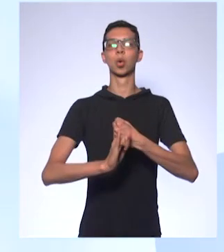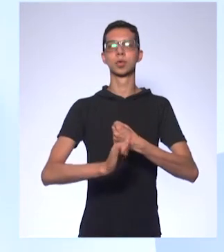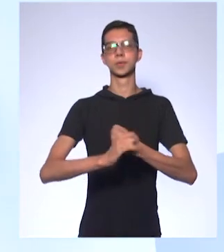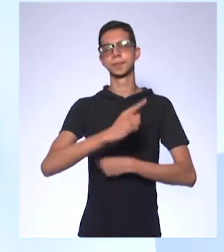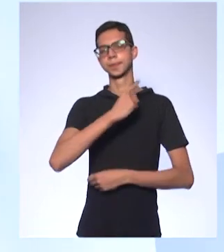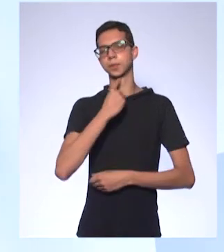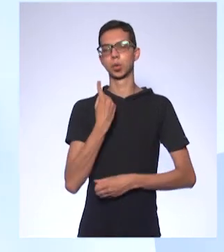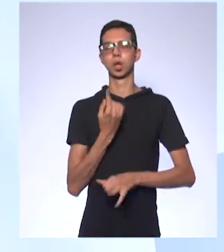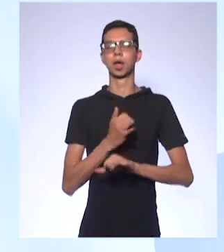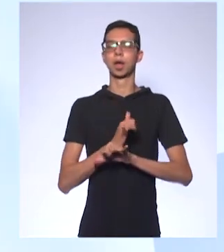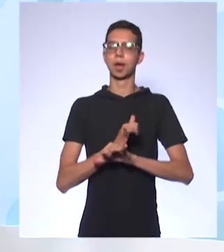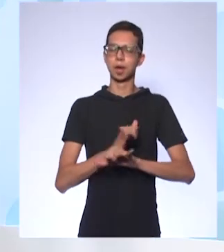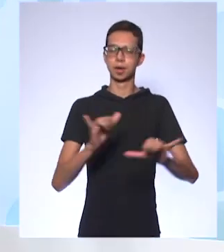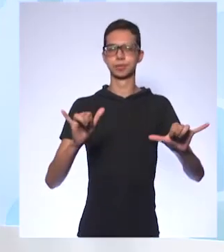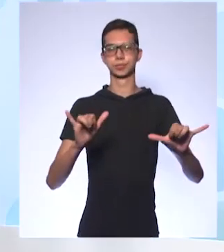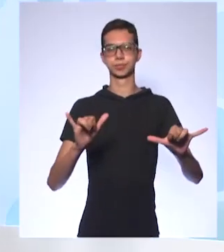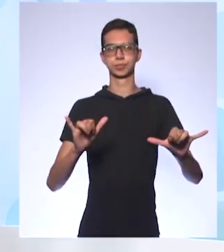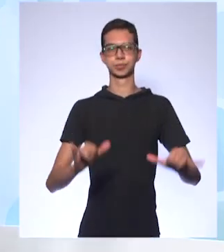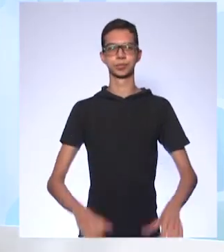Anunciada, do